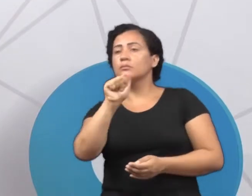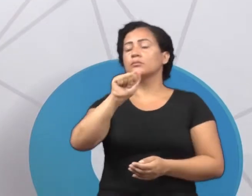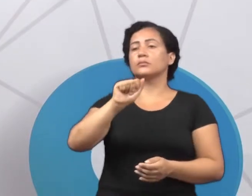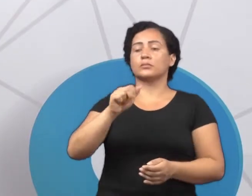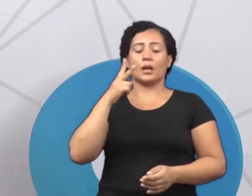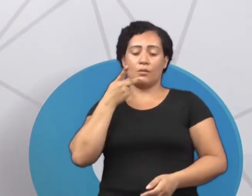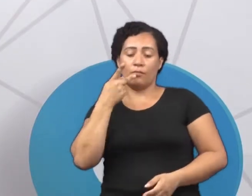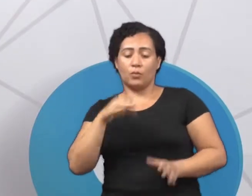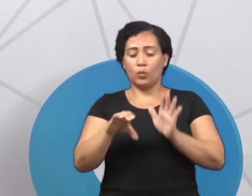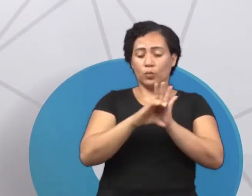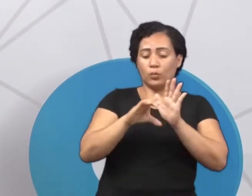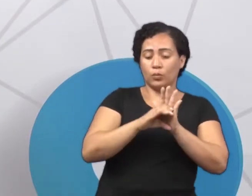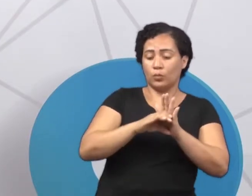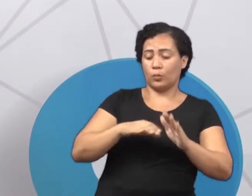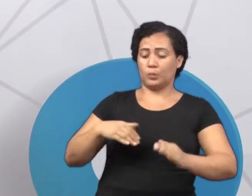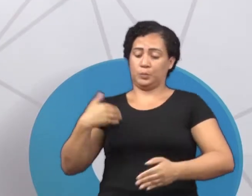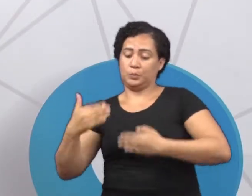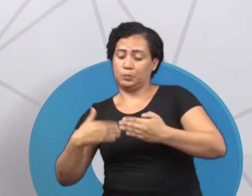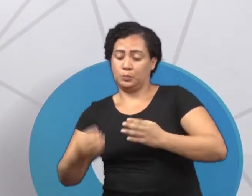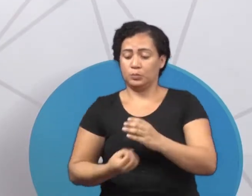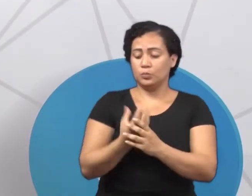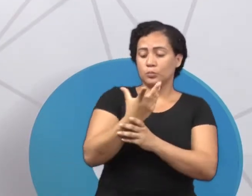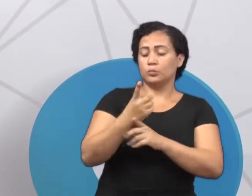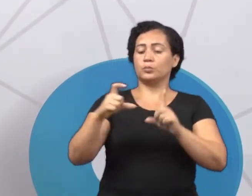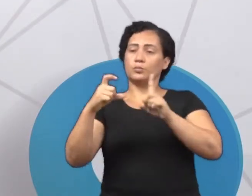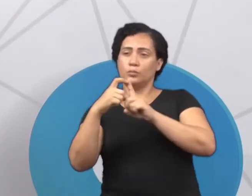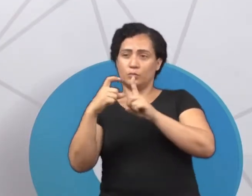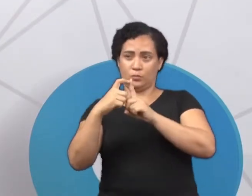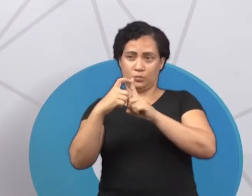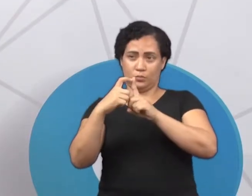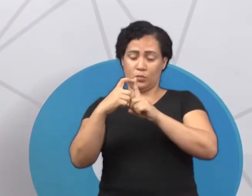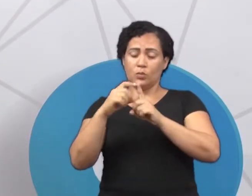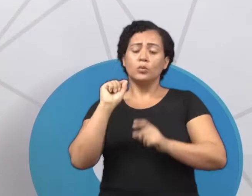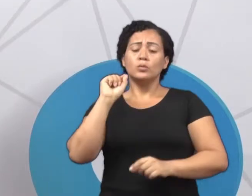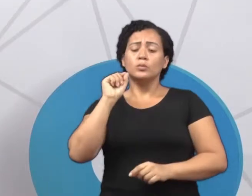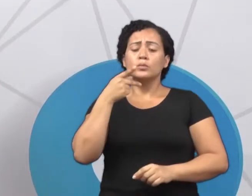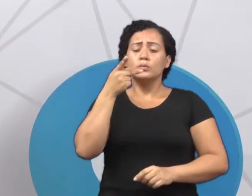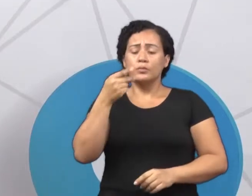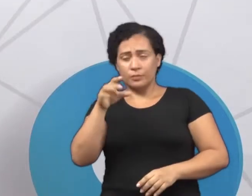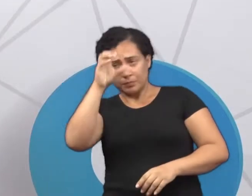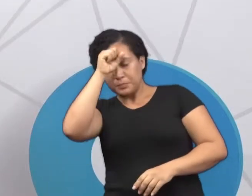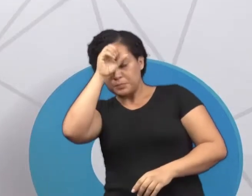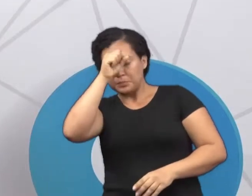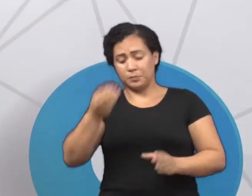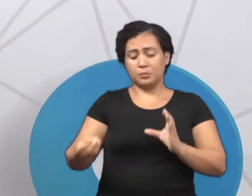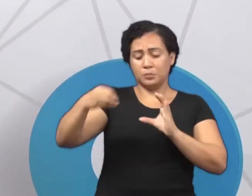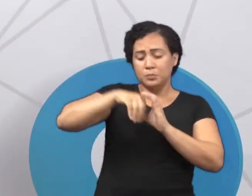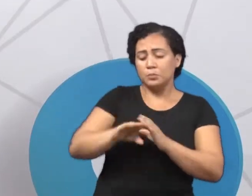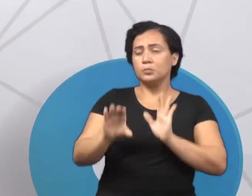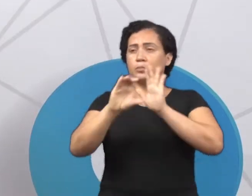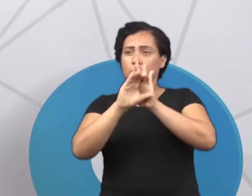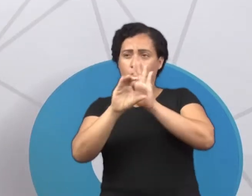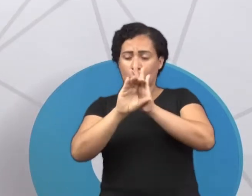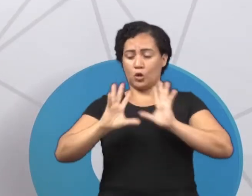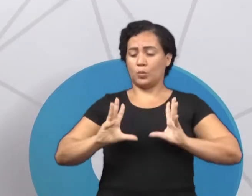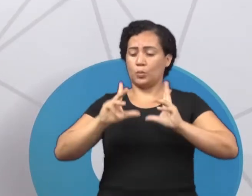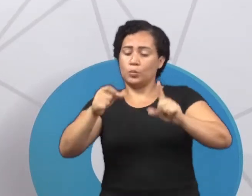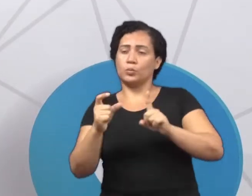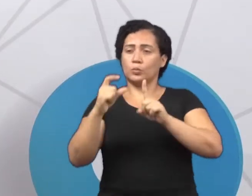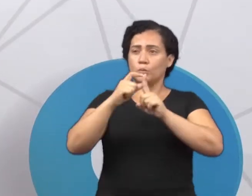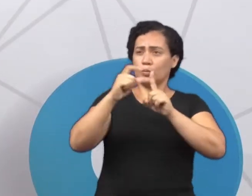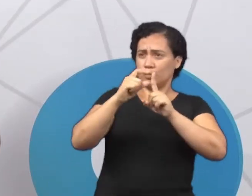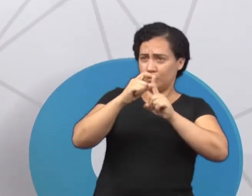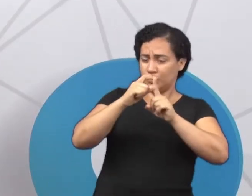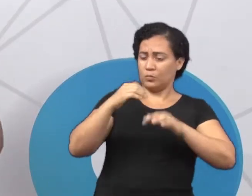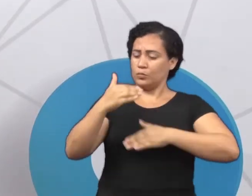o assunto processo de formação das palavras. Então, o que a gente vai aprender nesse conteúdo? Todas as palavras, elas